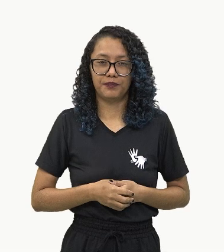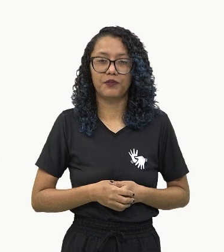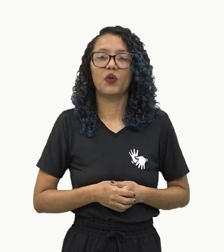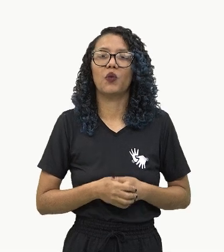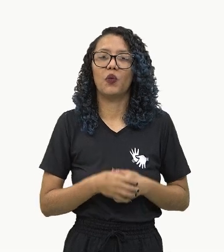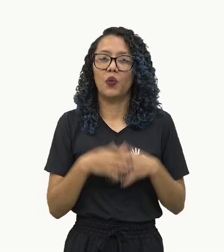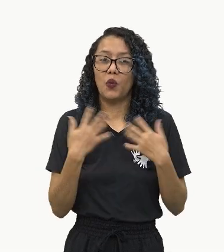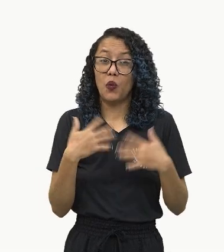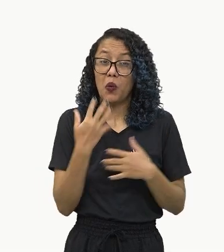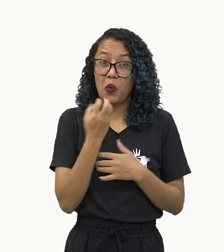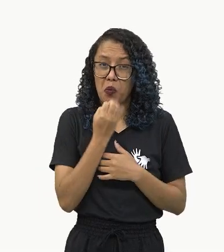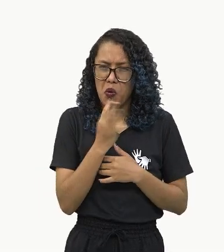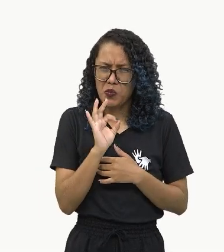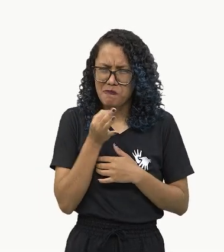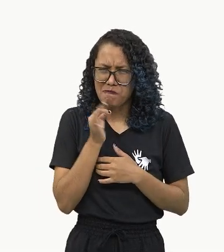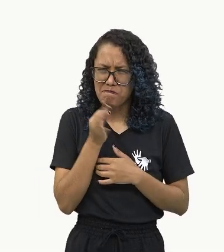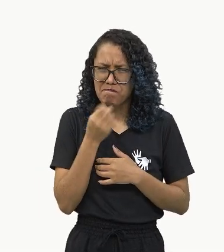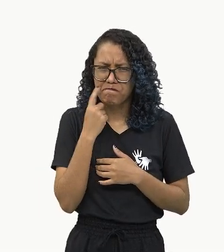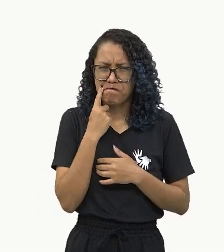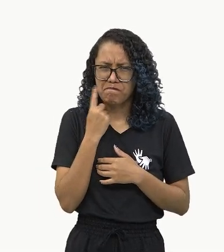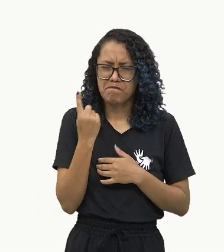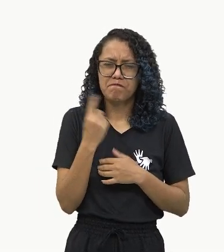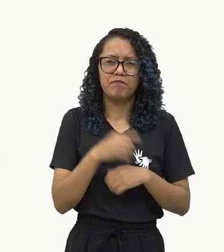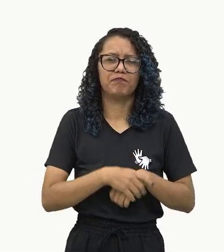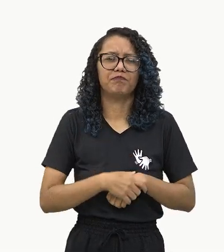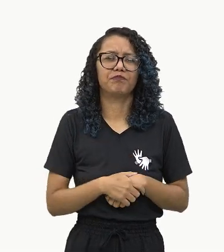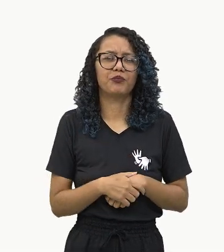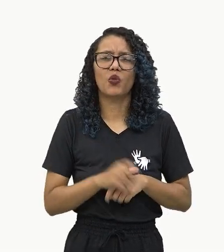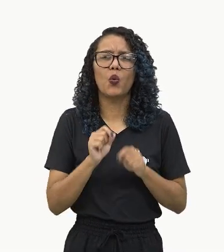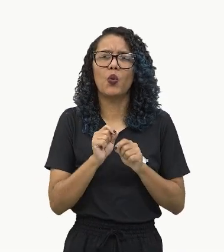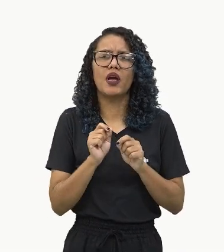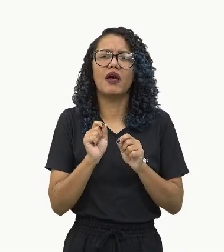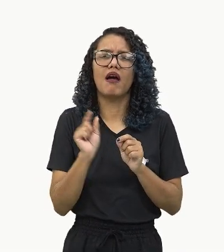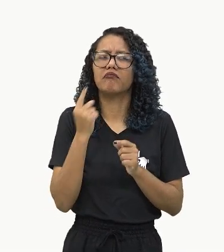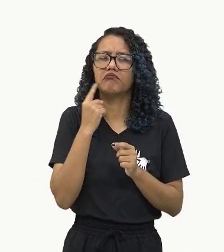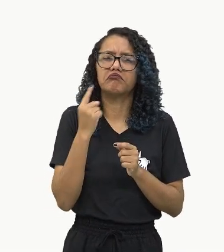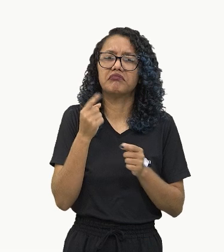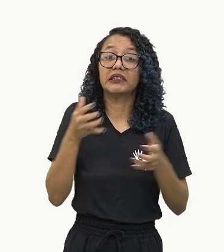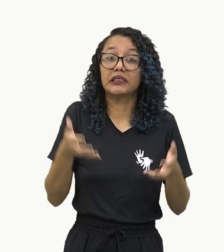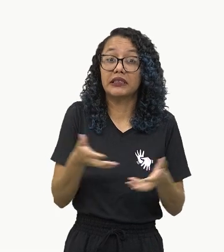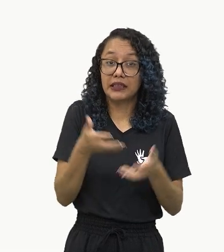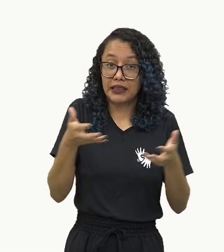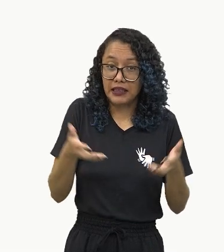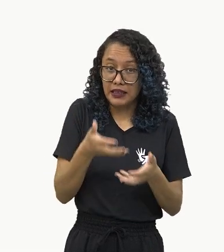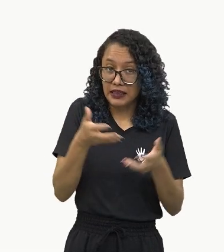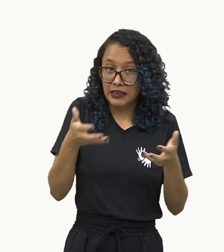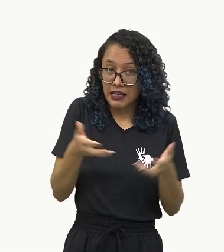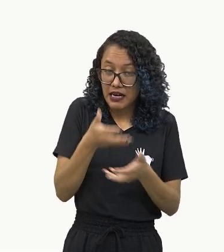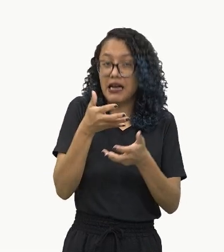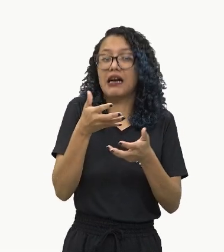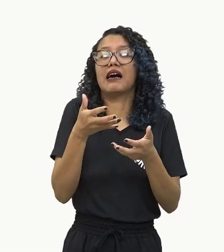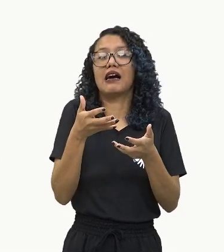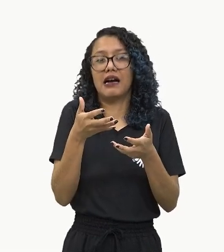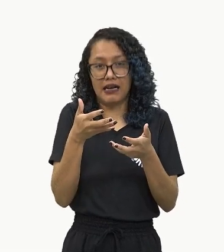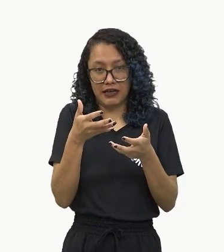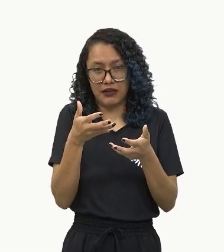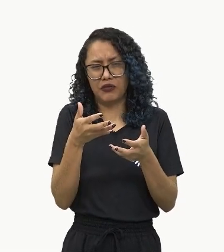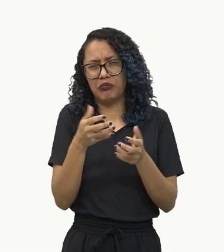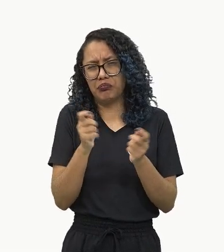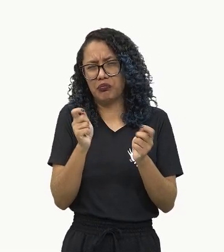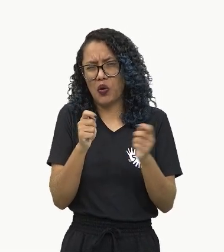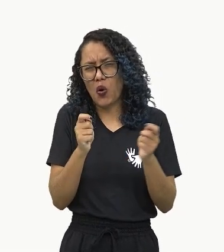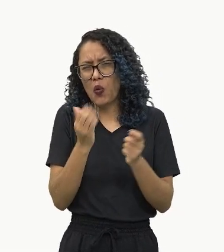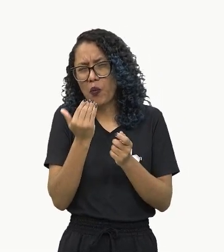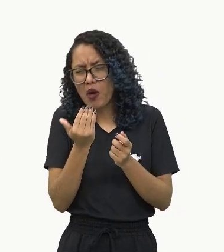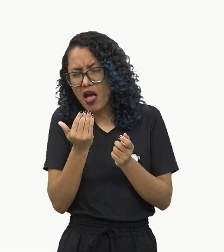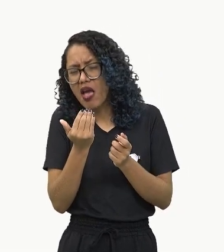bueno, ¿no? Aquí tenemos una ensalada para comer con un pescado, alguna